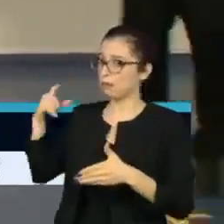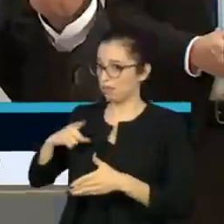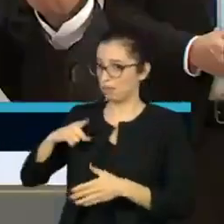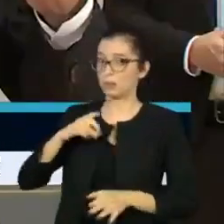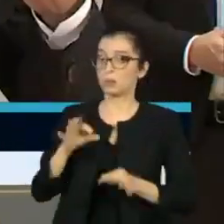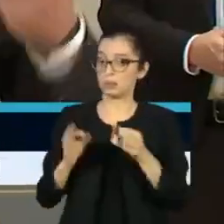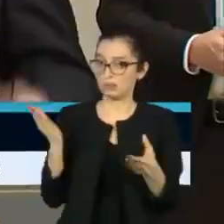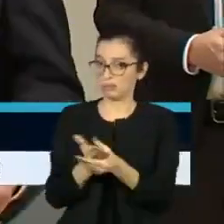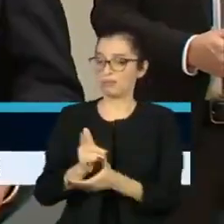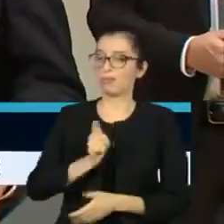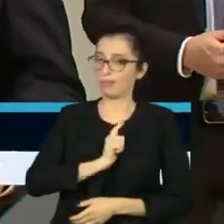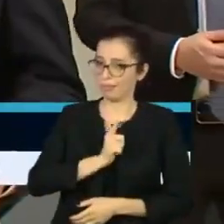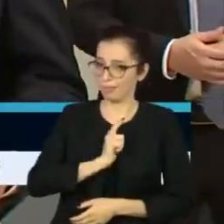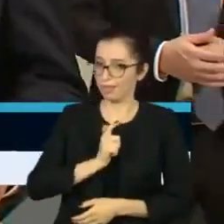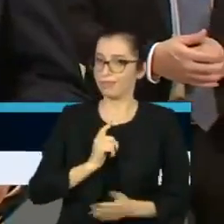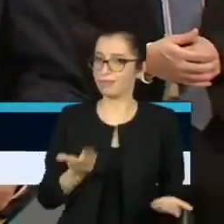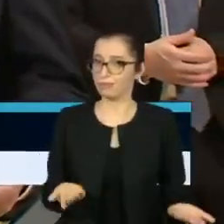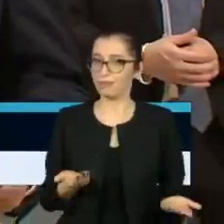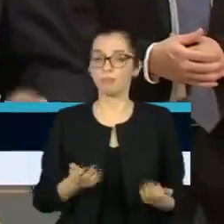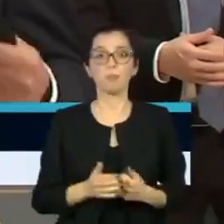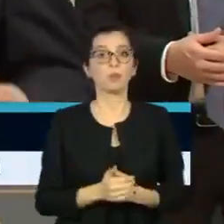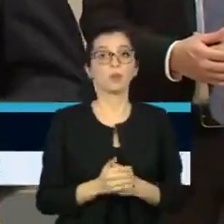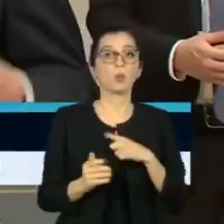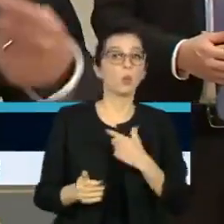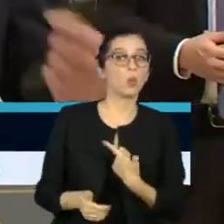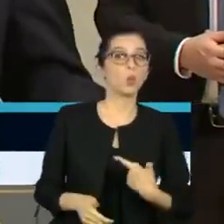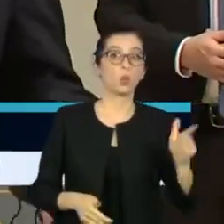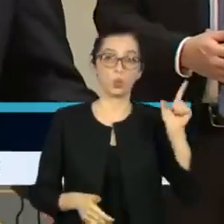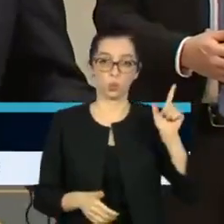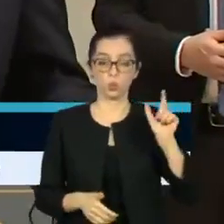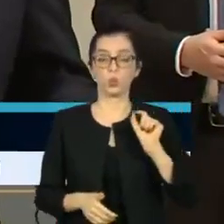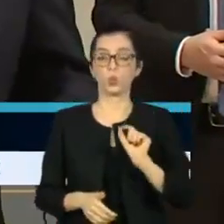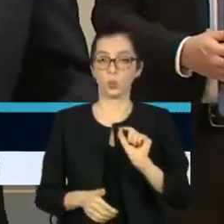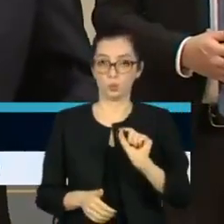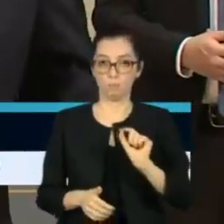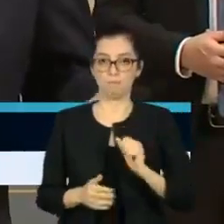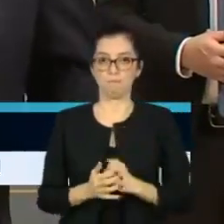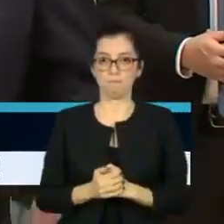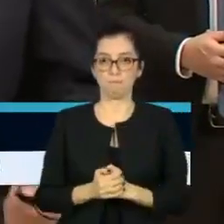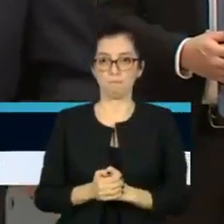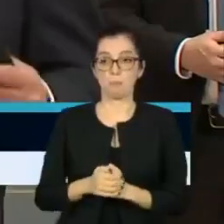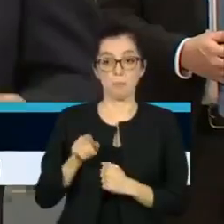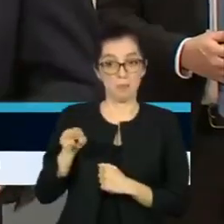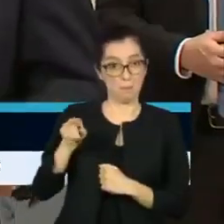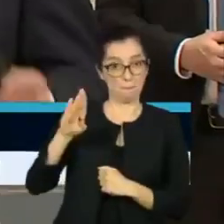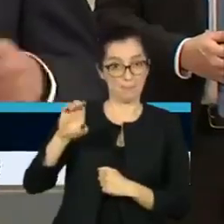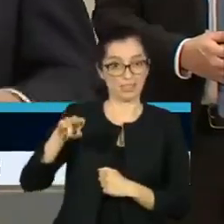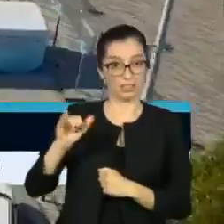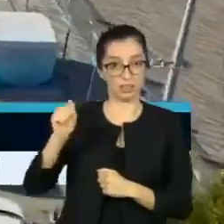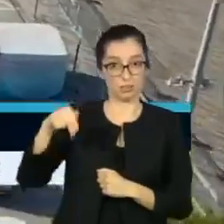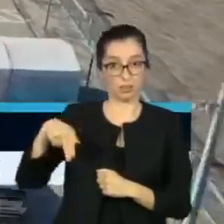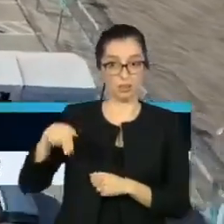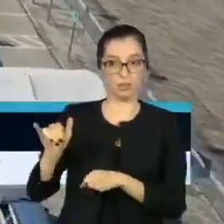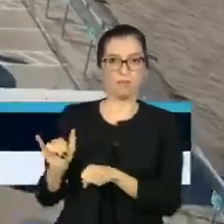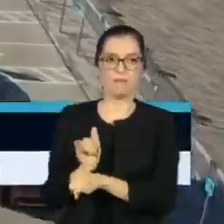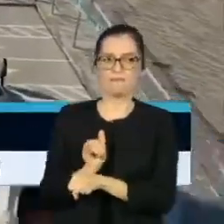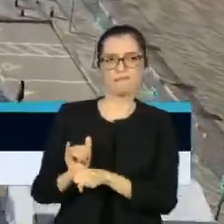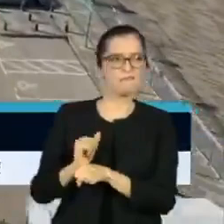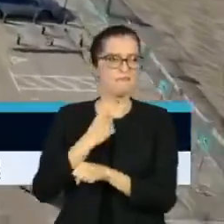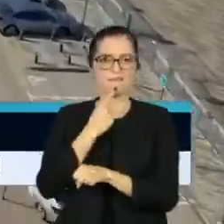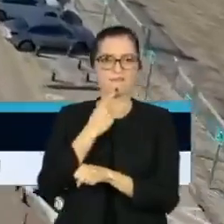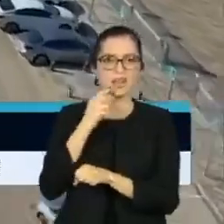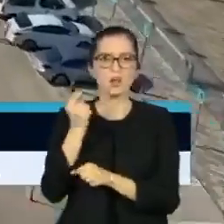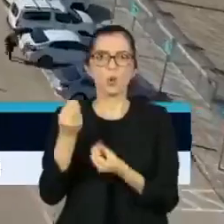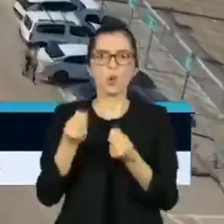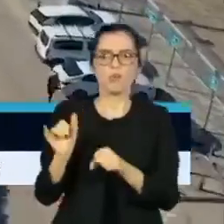fundamental e decisiva. Ele, com obstinação e muita habilidade, conseguiu com que metade